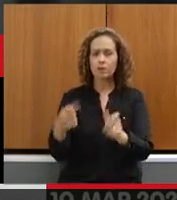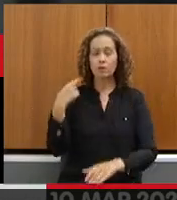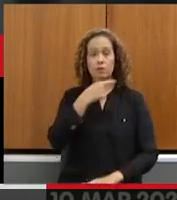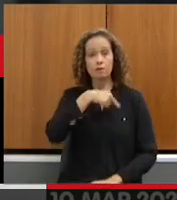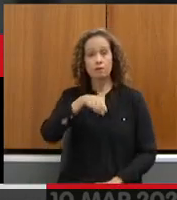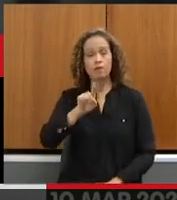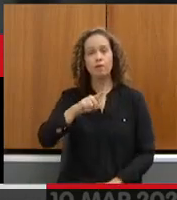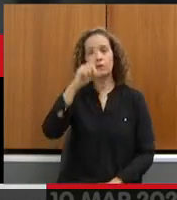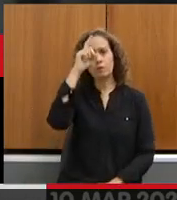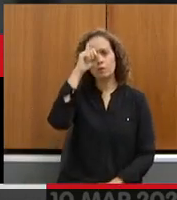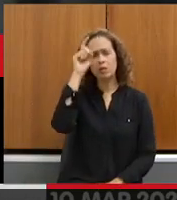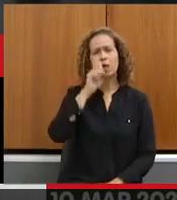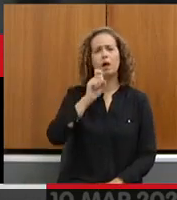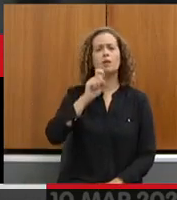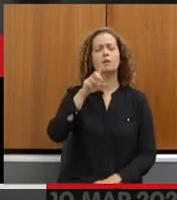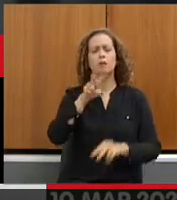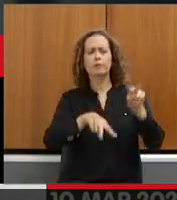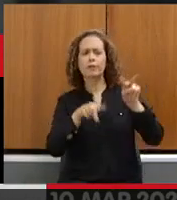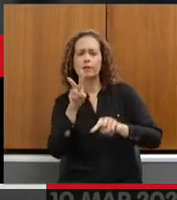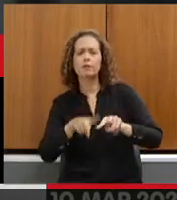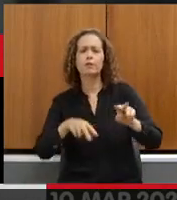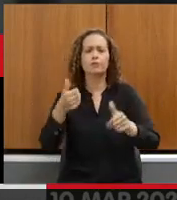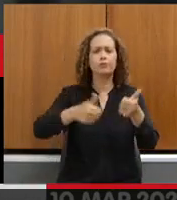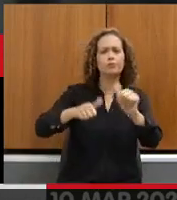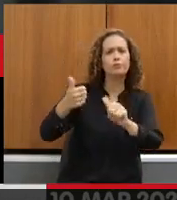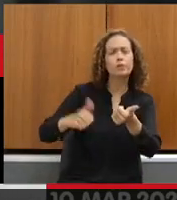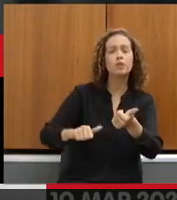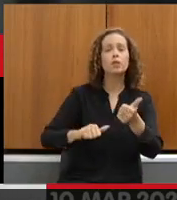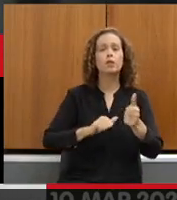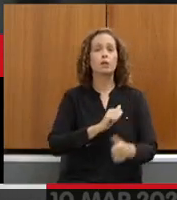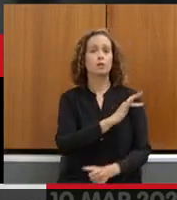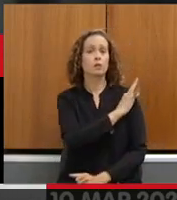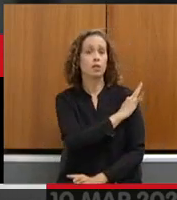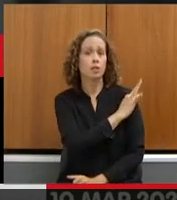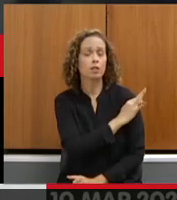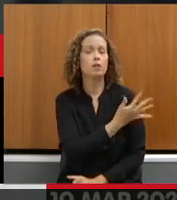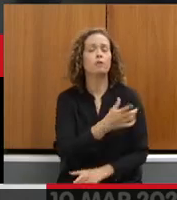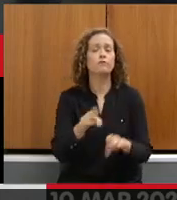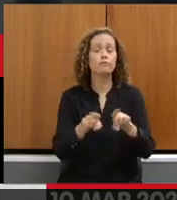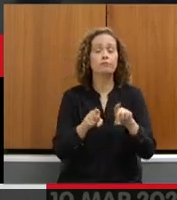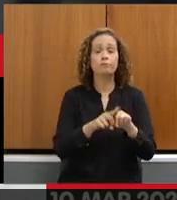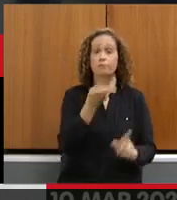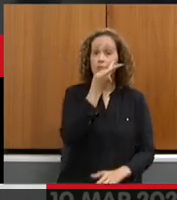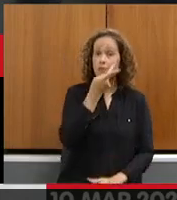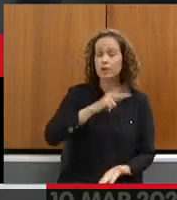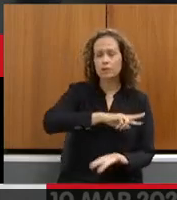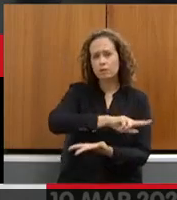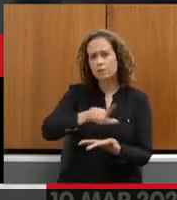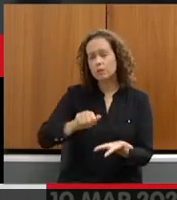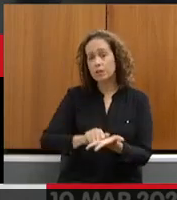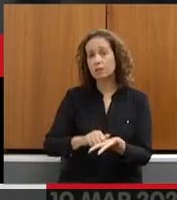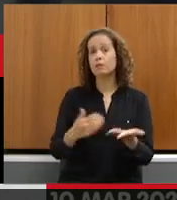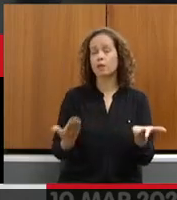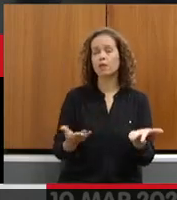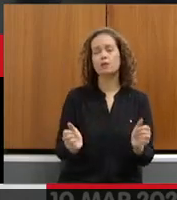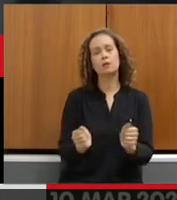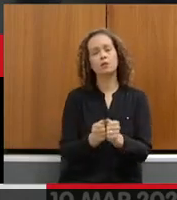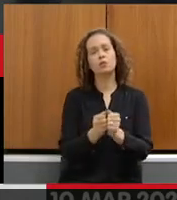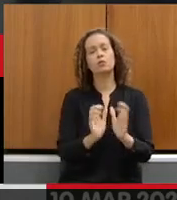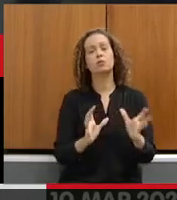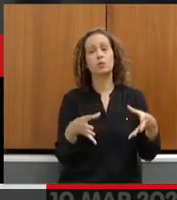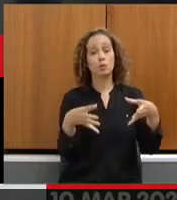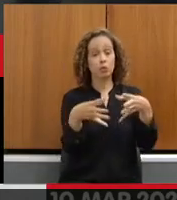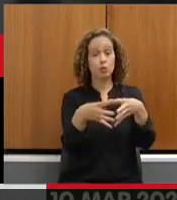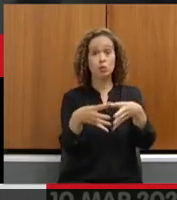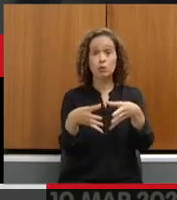hospitais fazer avaliações as forças-tarefas as fiscalizações as visitas eles participam desses grupos que se